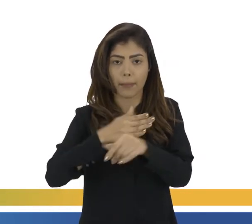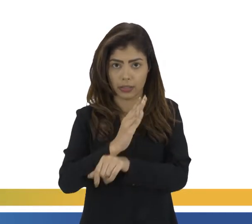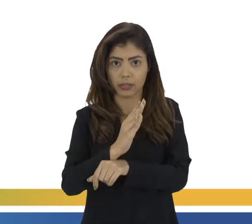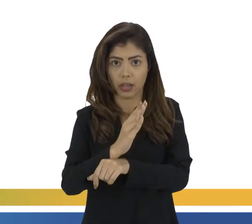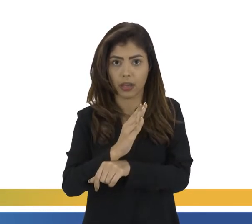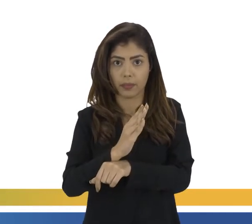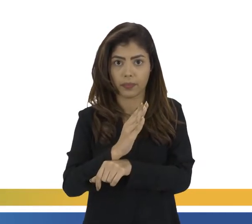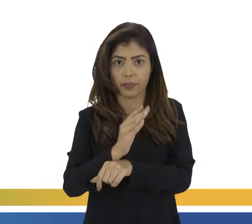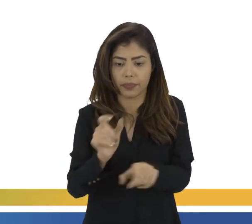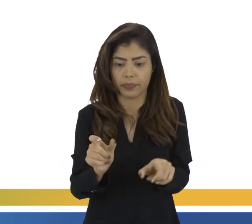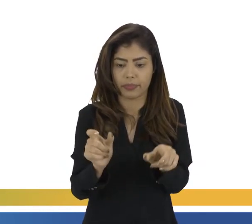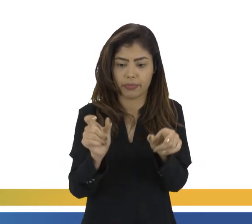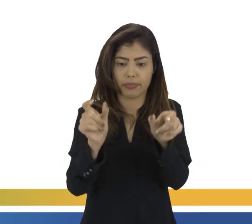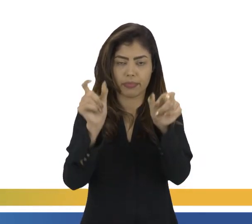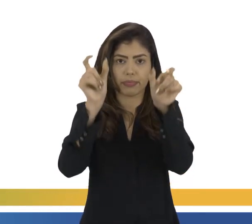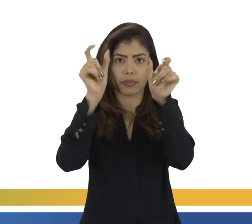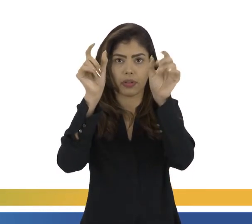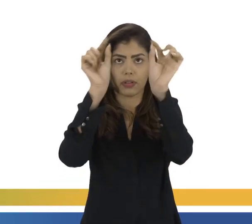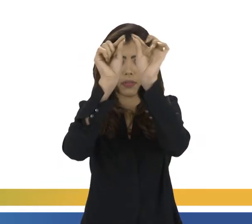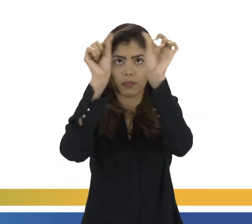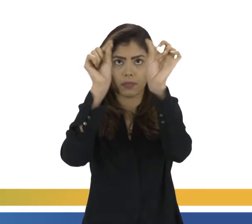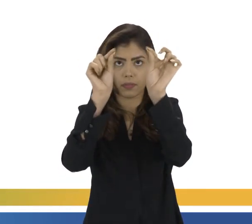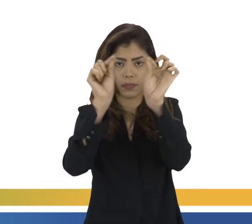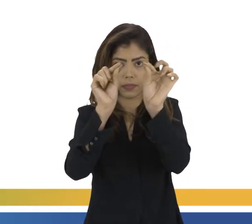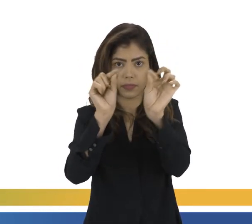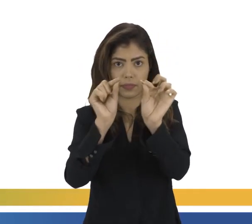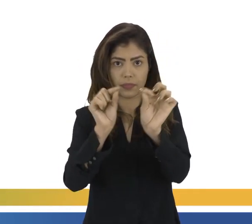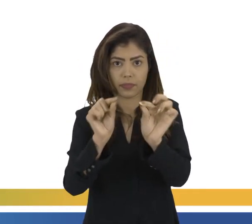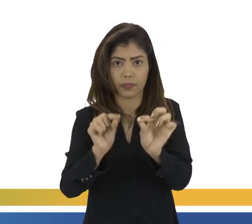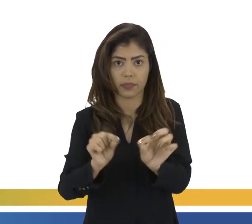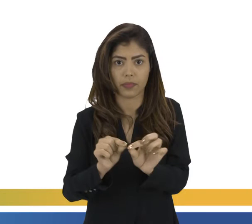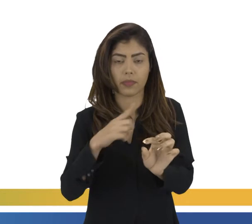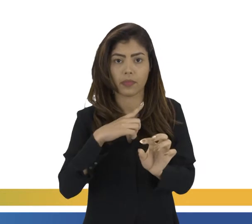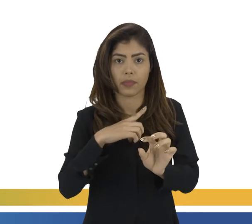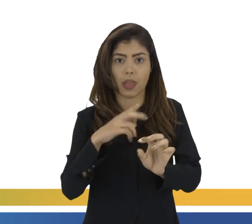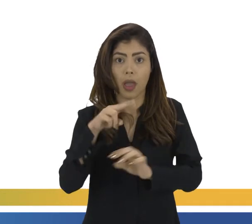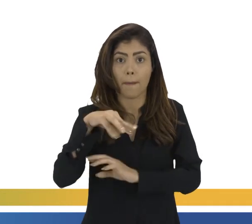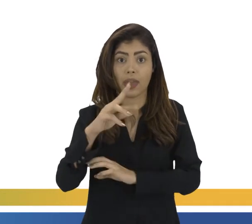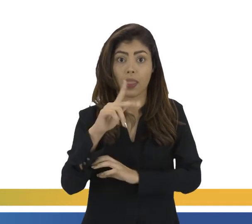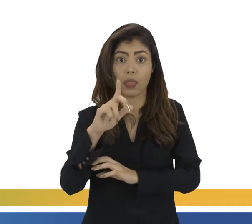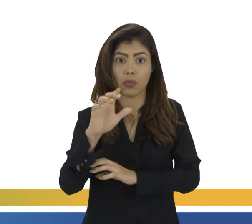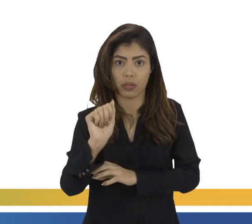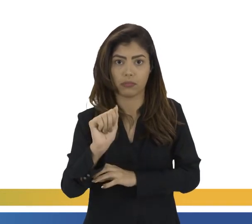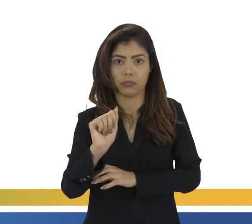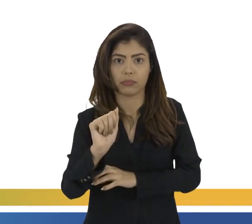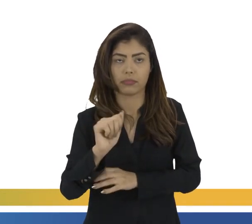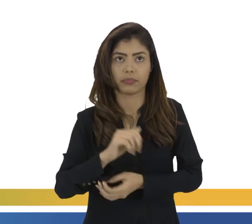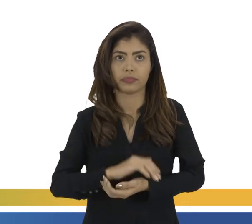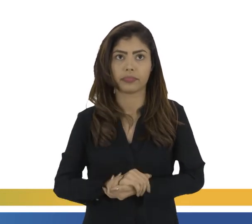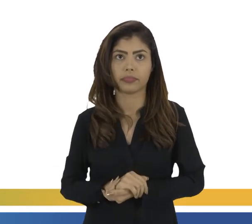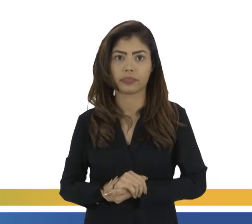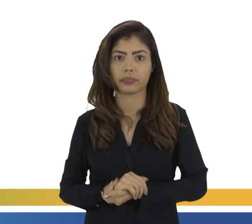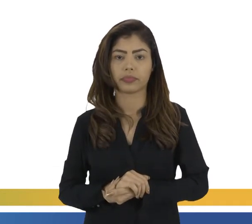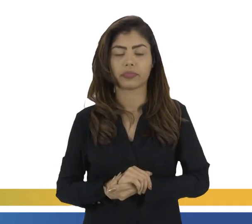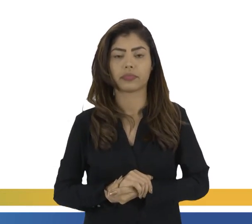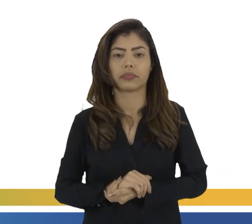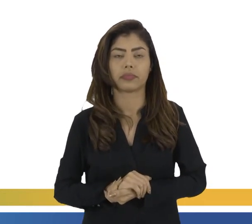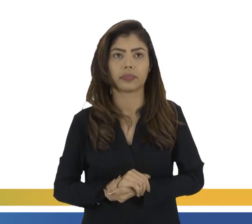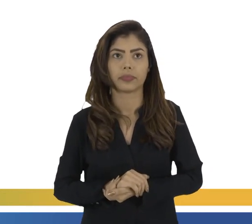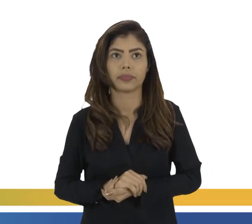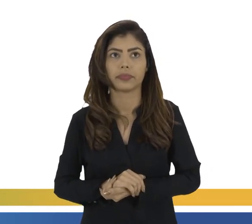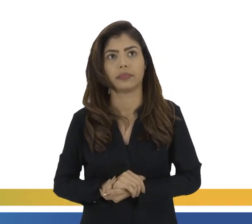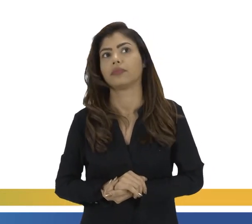Passar pelas vértebras. Essas vértebras é um conjunto que nós chamamos de medula, certo? Espinhal. Vamos